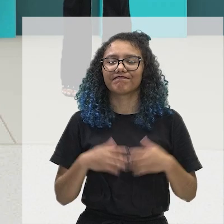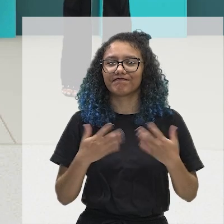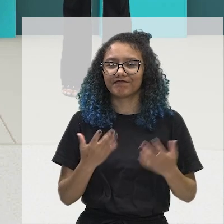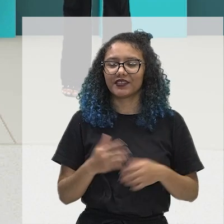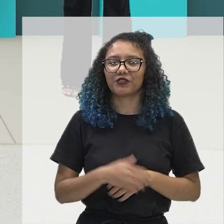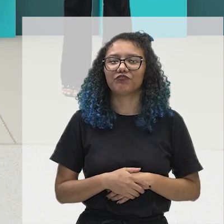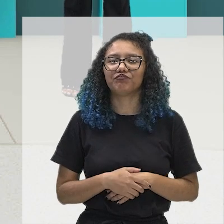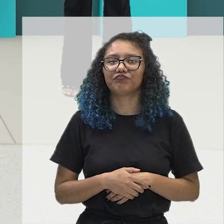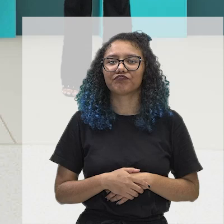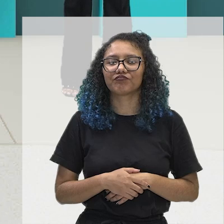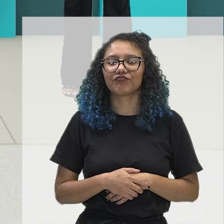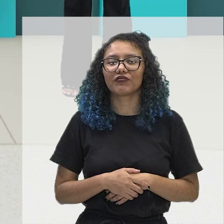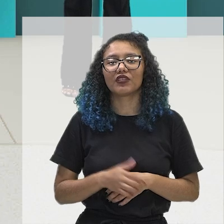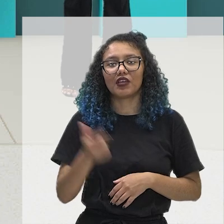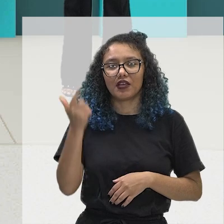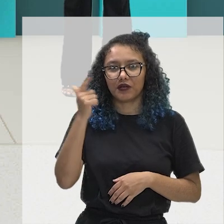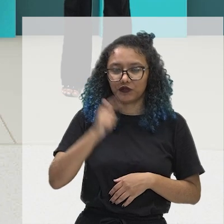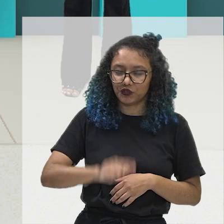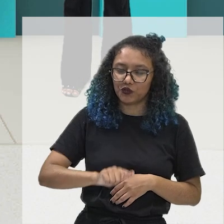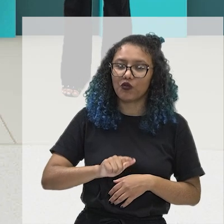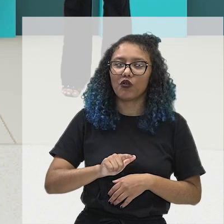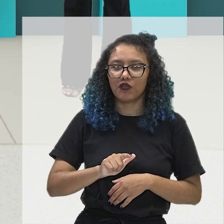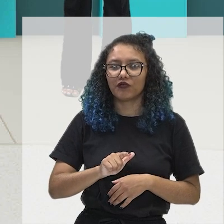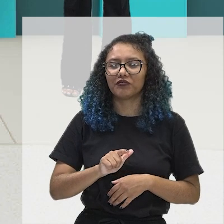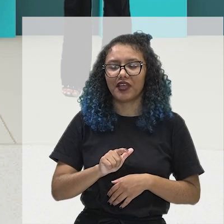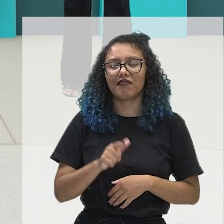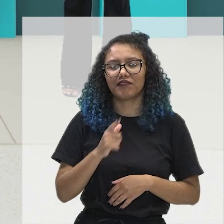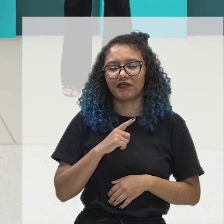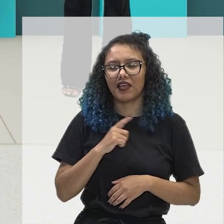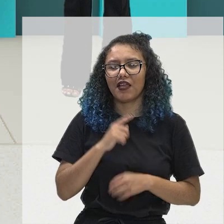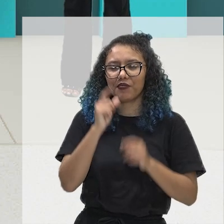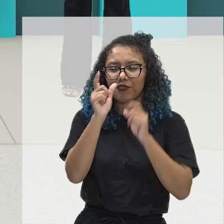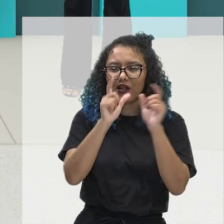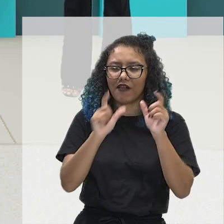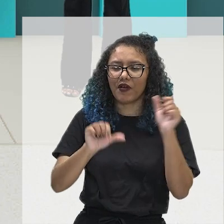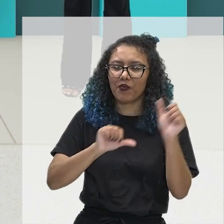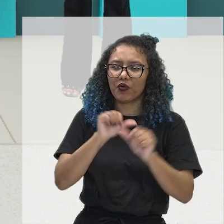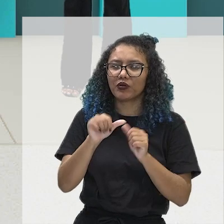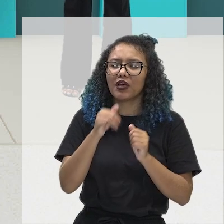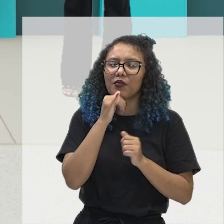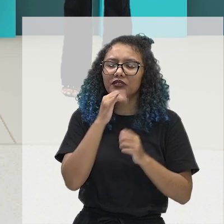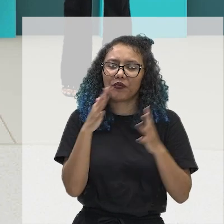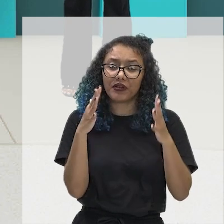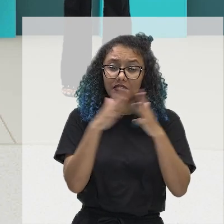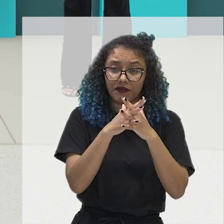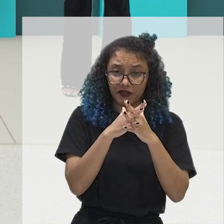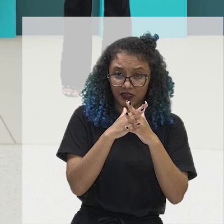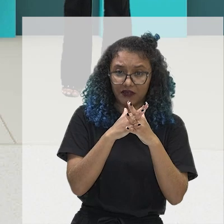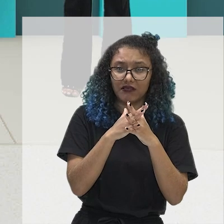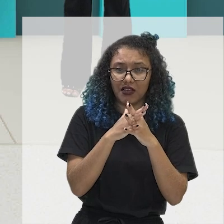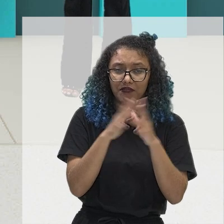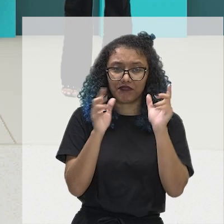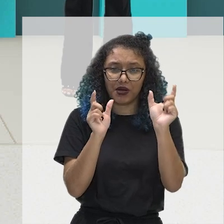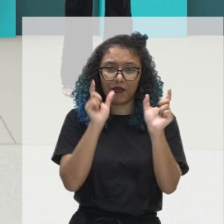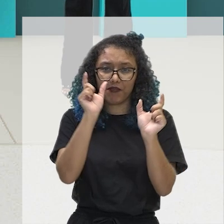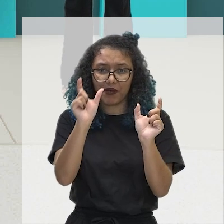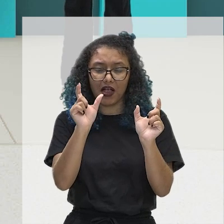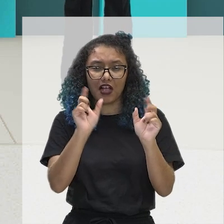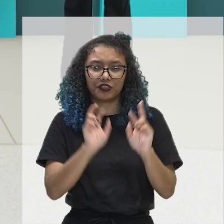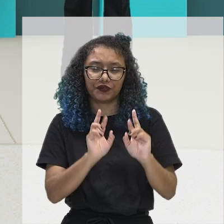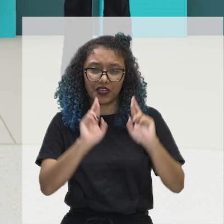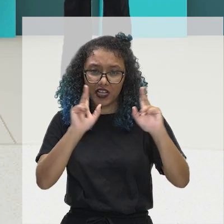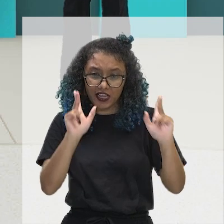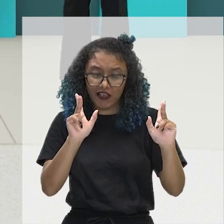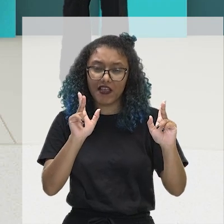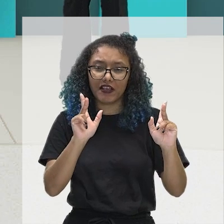Então, reforçamos aí que existem palavras que mudam totalmente, como o caso ali de batata frita, French fries and